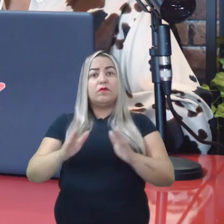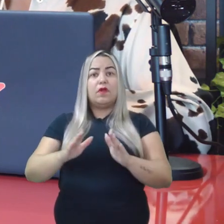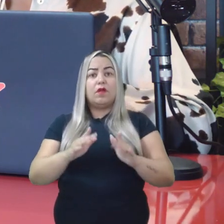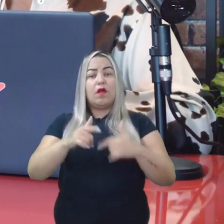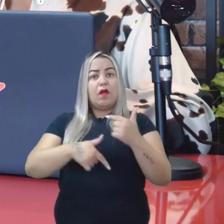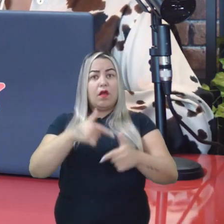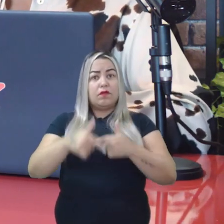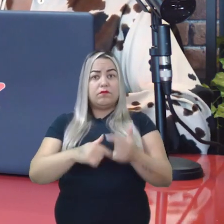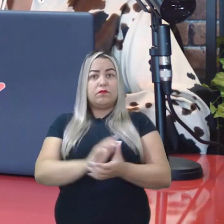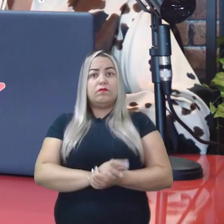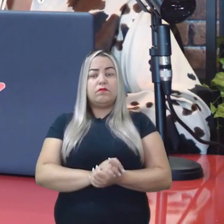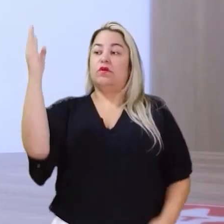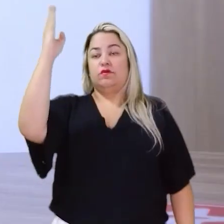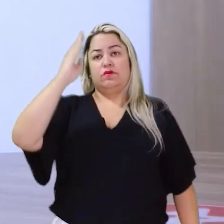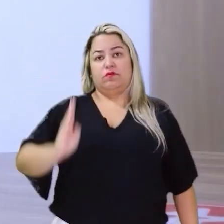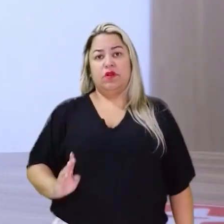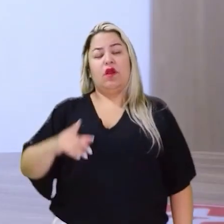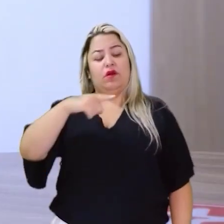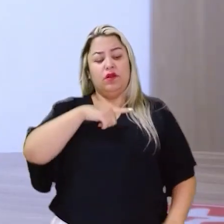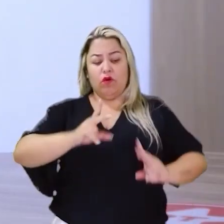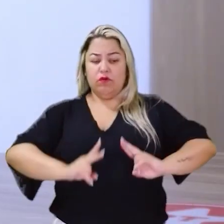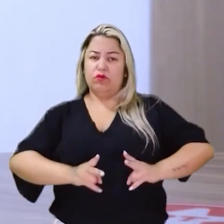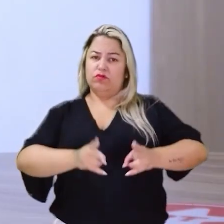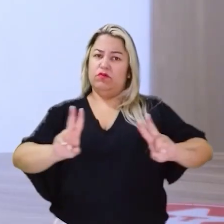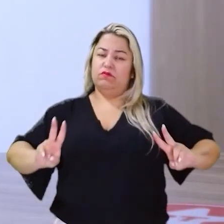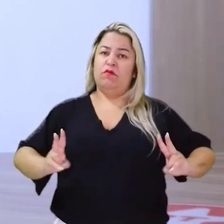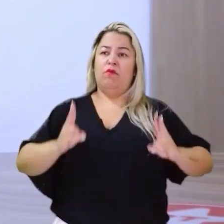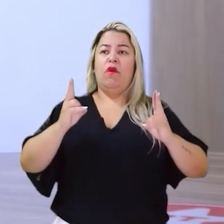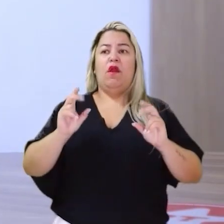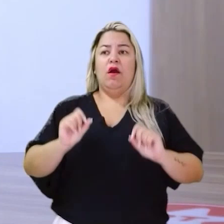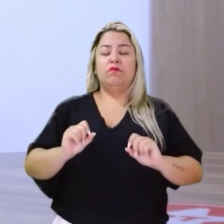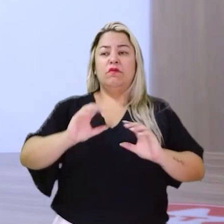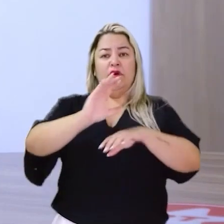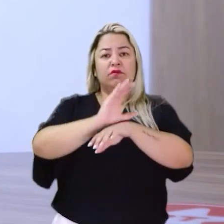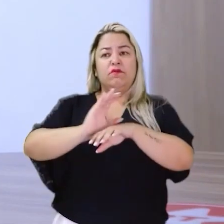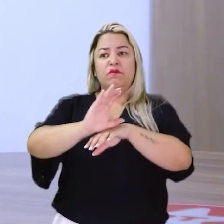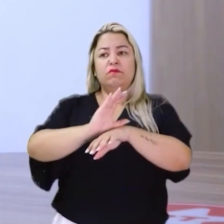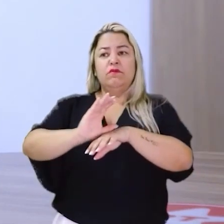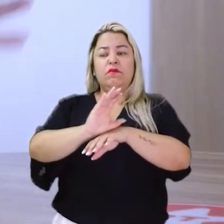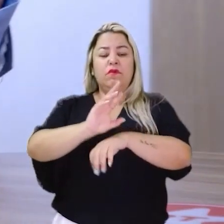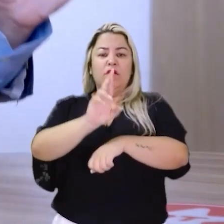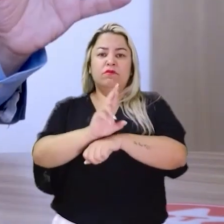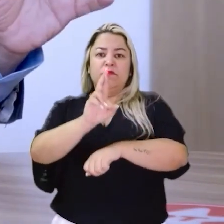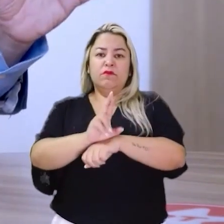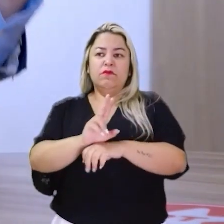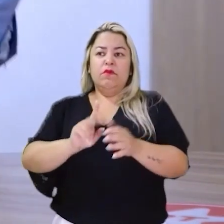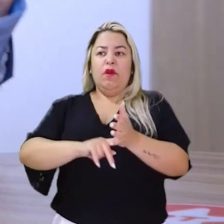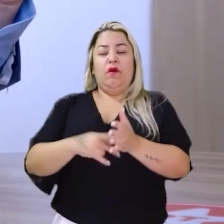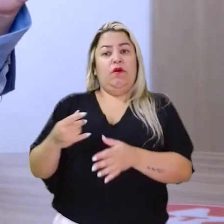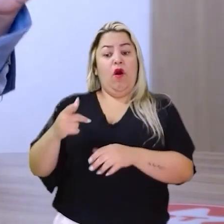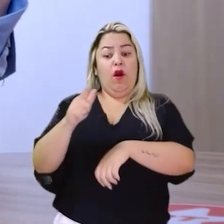fim da escala 6x1. Os sindicatos são importantíssimos no Brasil e devem continuar sendo valorizados, até porque a